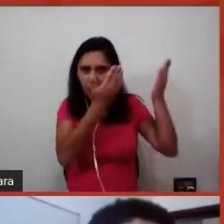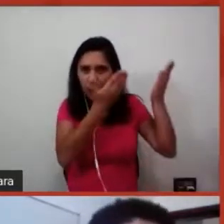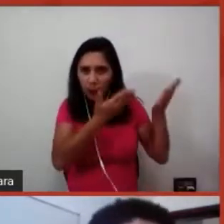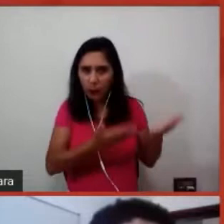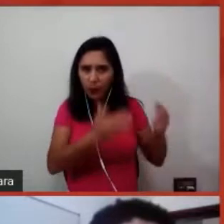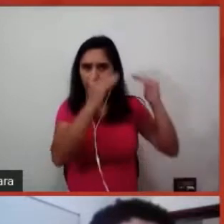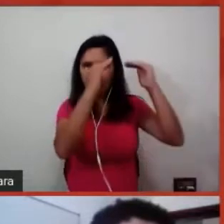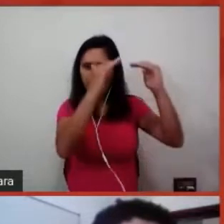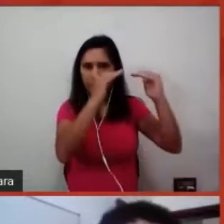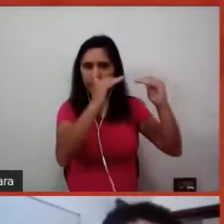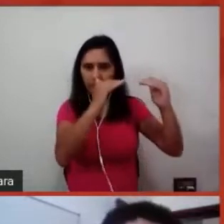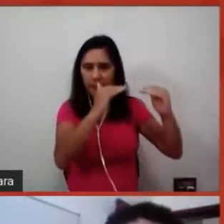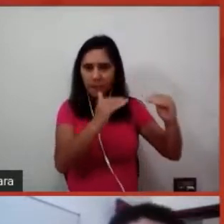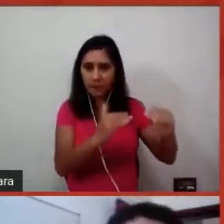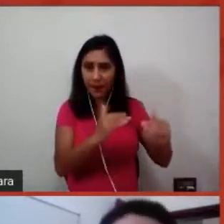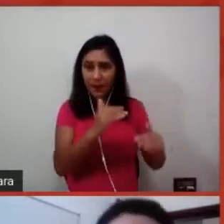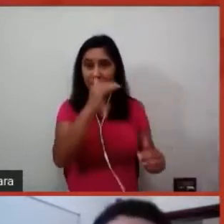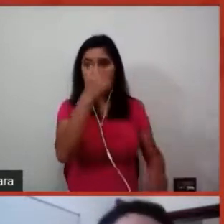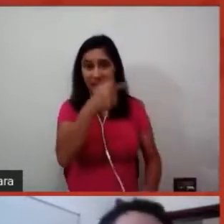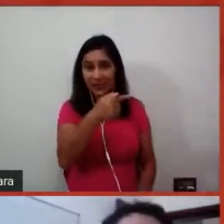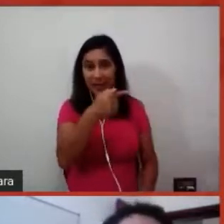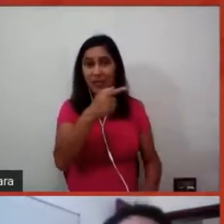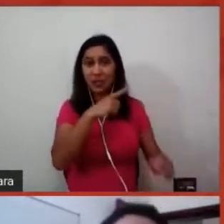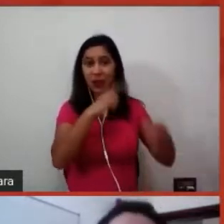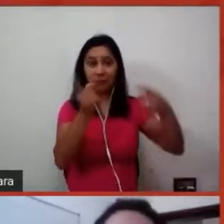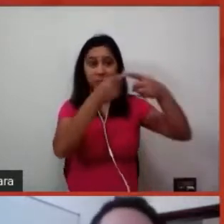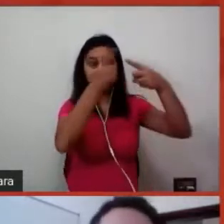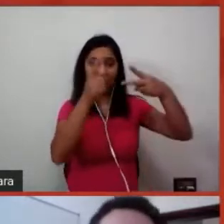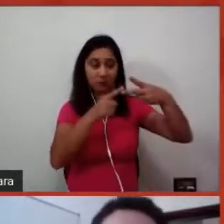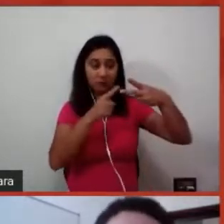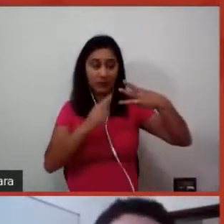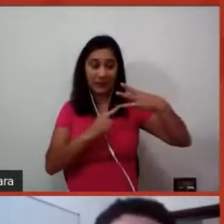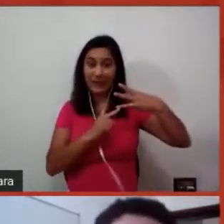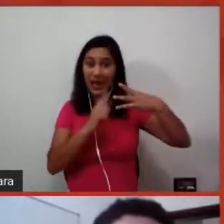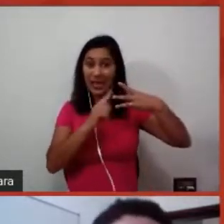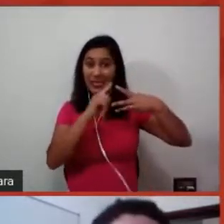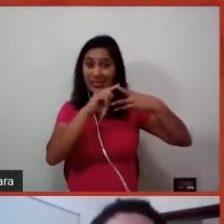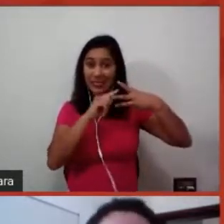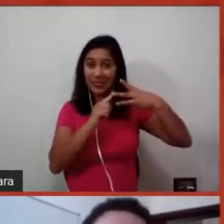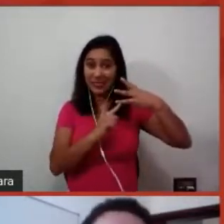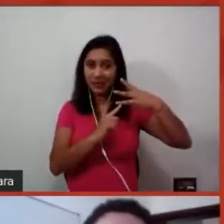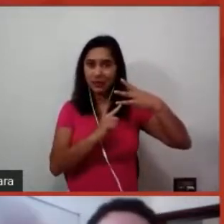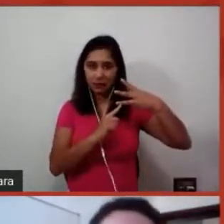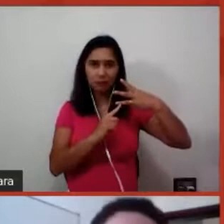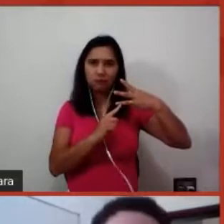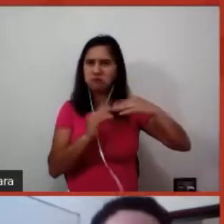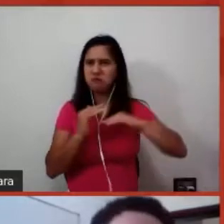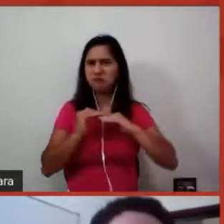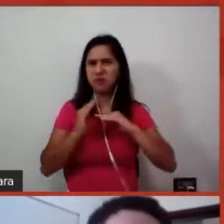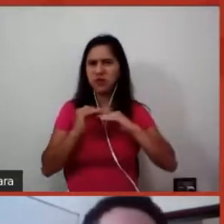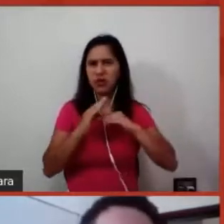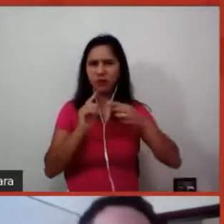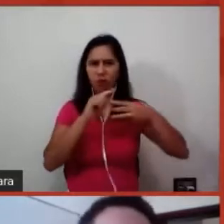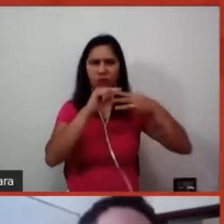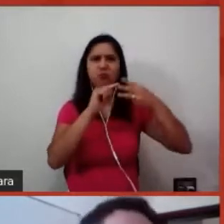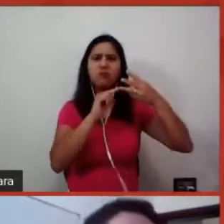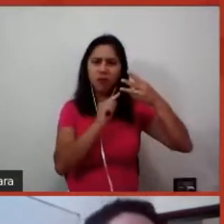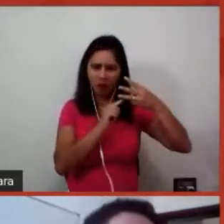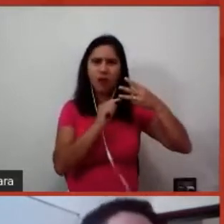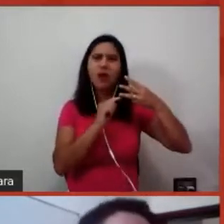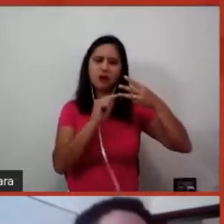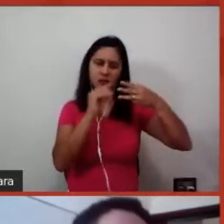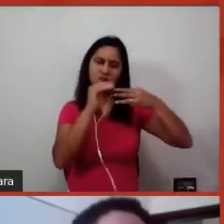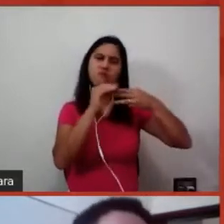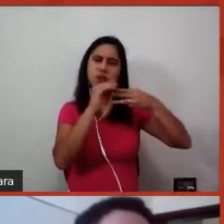7 passos estão divididos em 3 pedaços, e são 3 pelo menos, né? Eu recentemente, inclusive no ensino remoto,